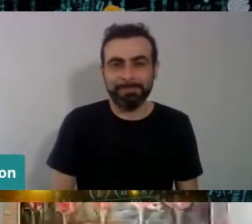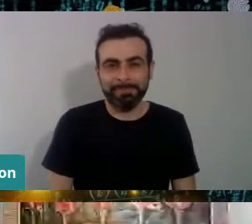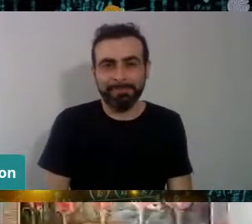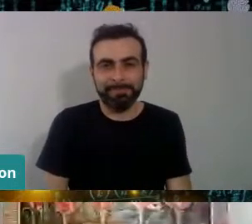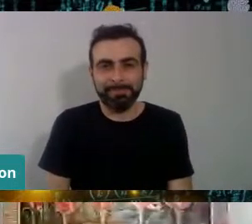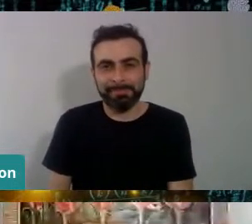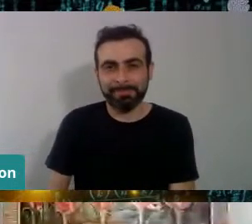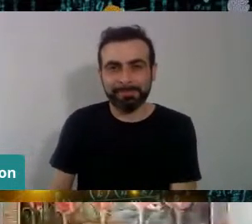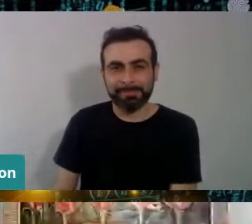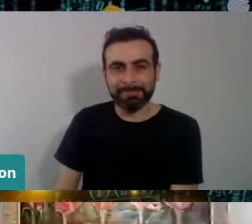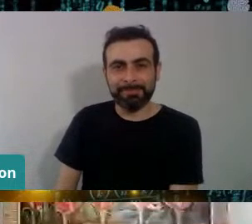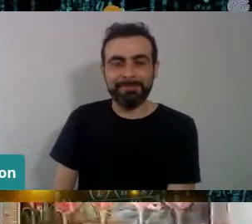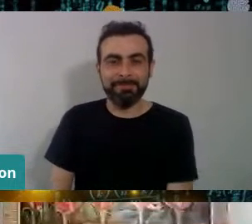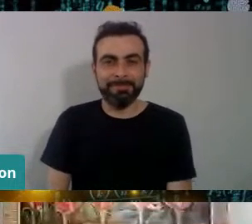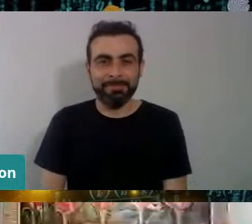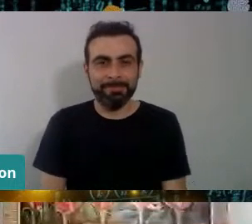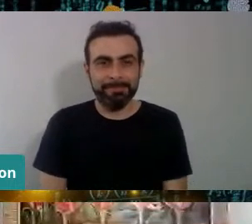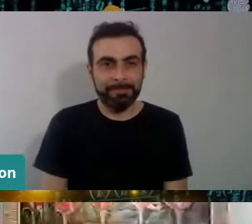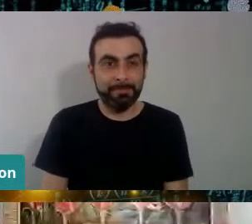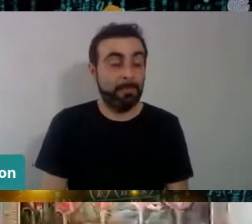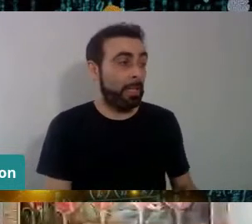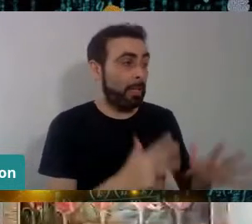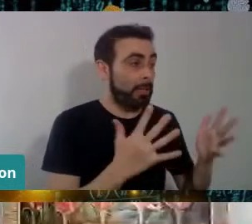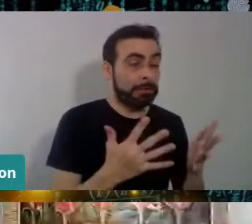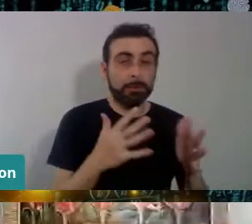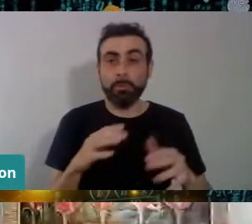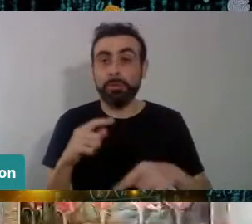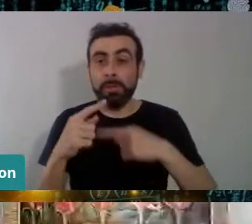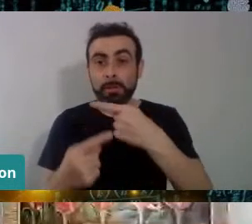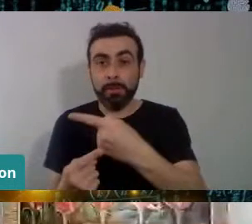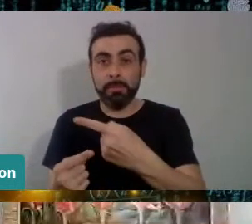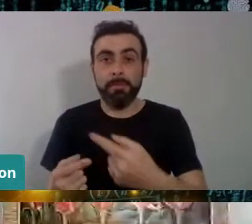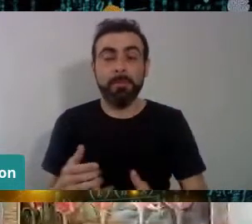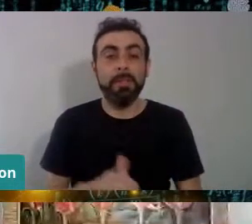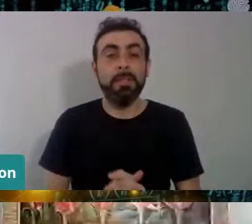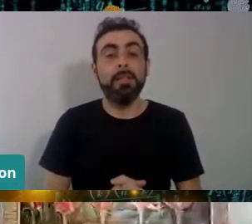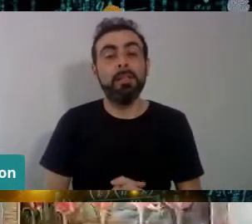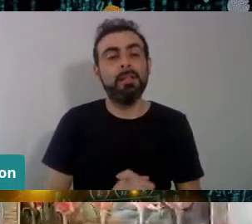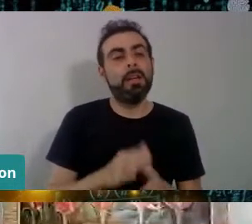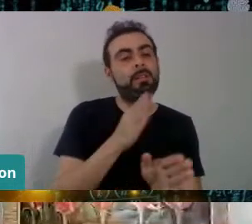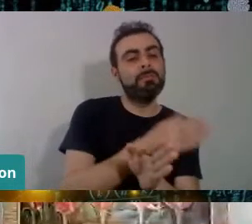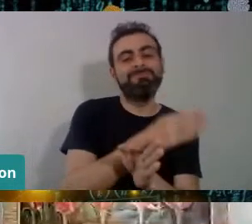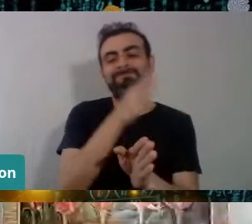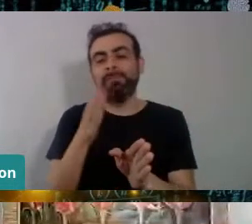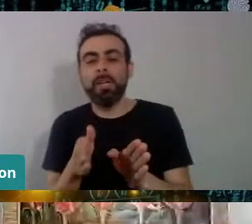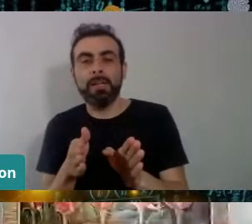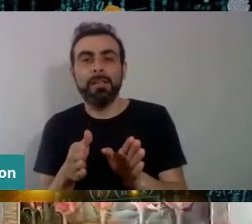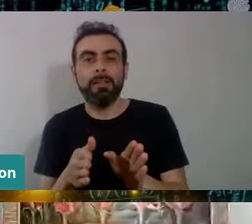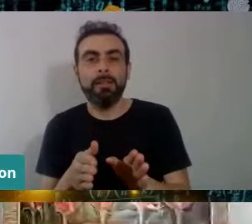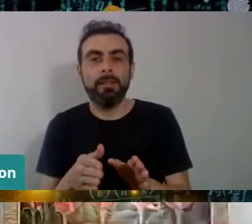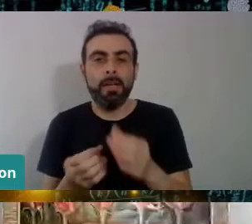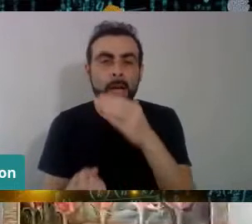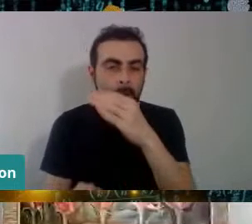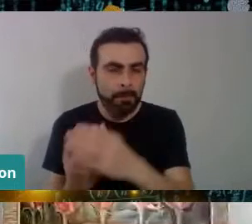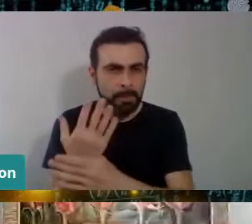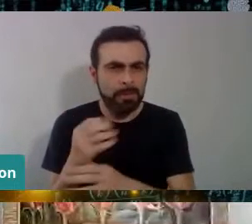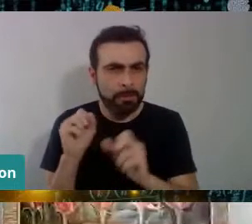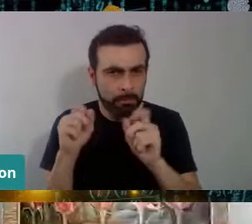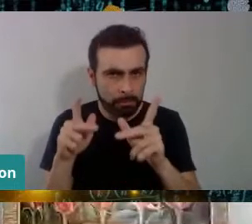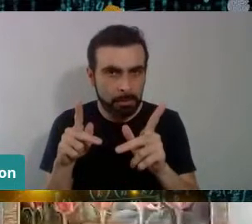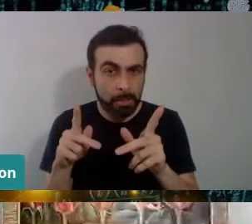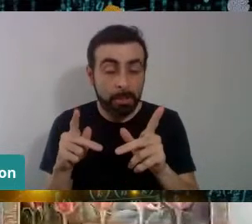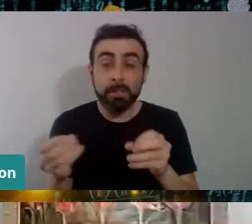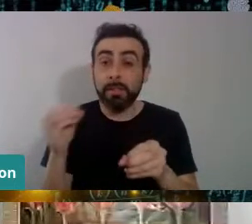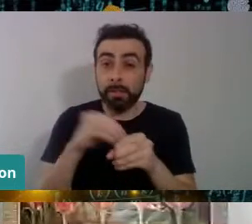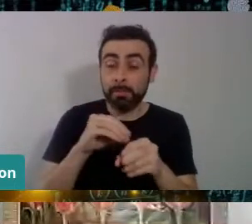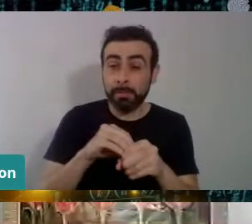bom. Depois, então, quando nós vamos pular agora aqui para a implantação do curso